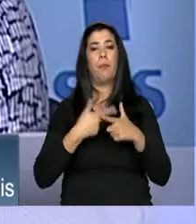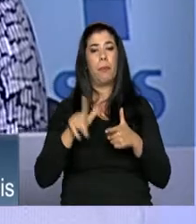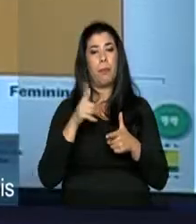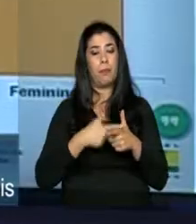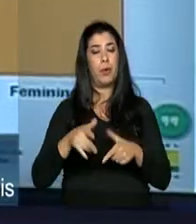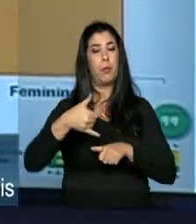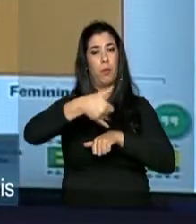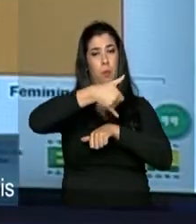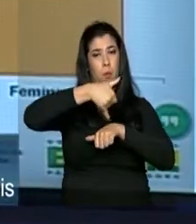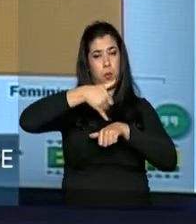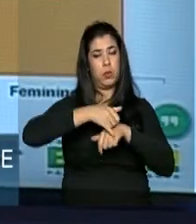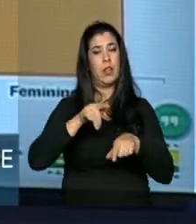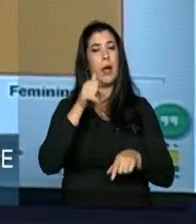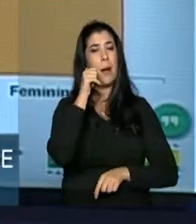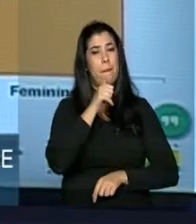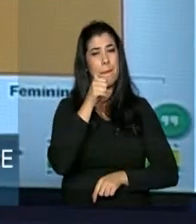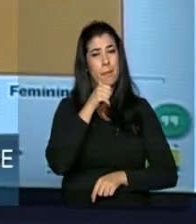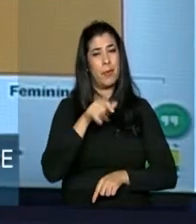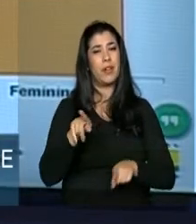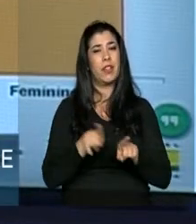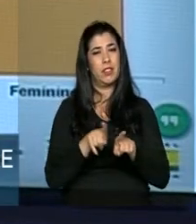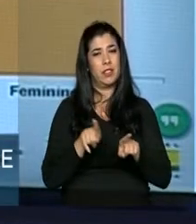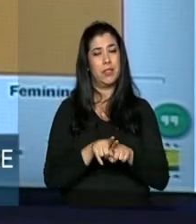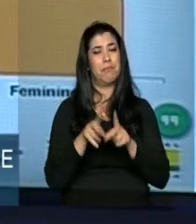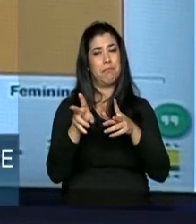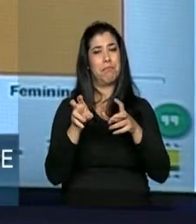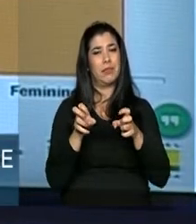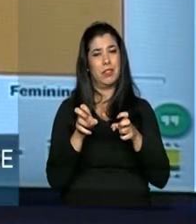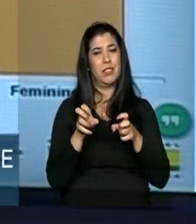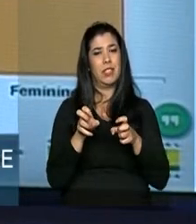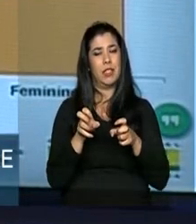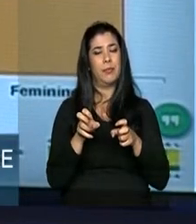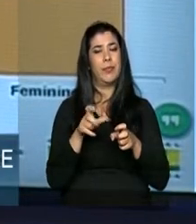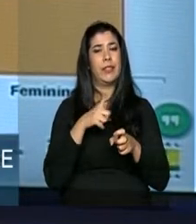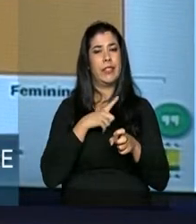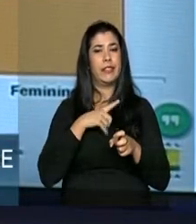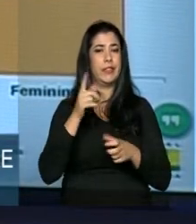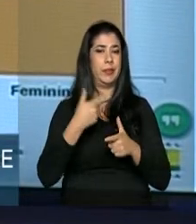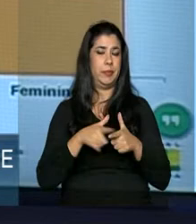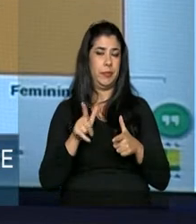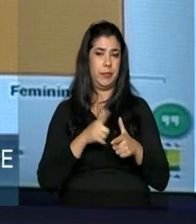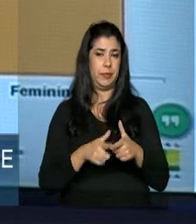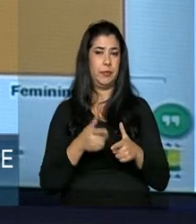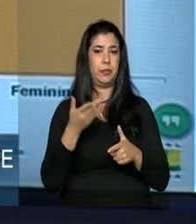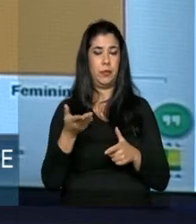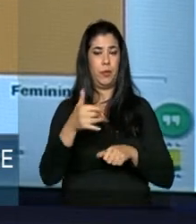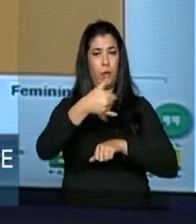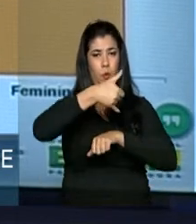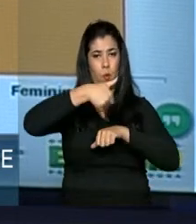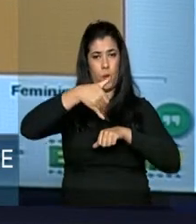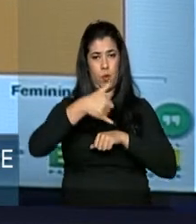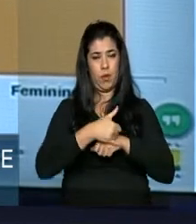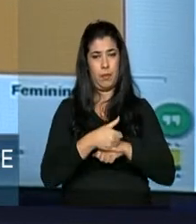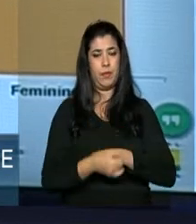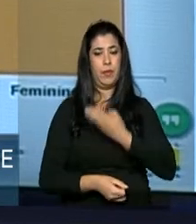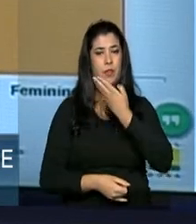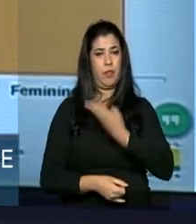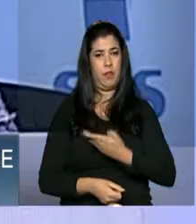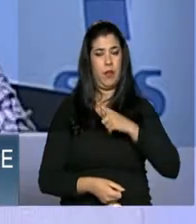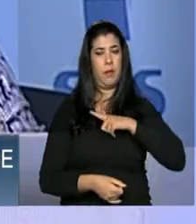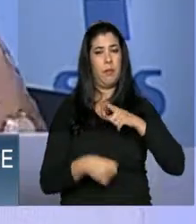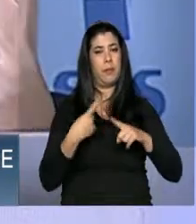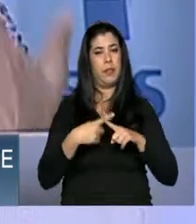relatam, então, frequências ainda mais elevadas. O que nós atribuímos aqui, possivelmente até porque elas são